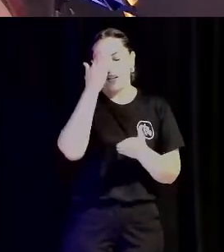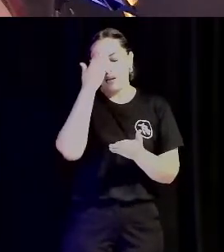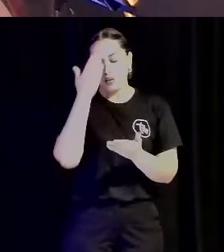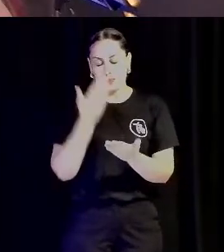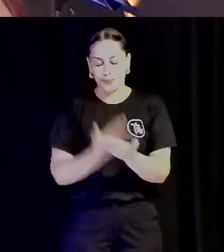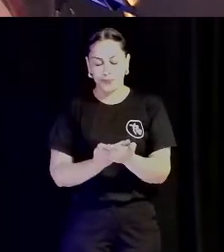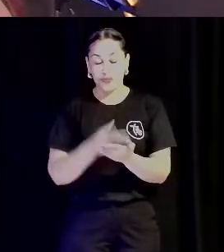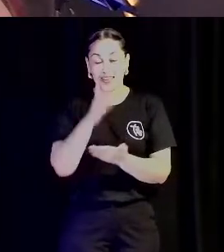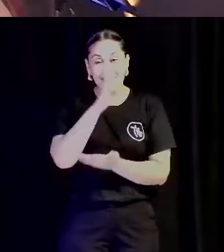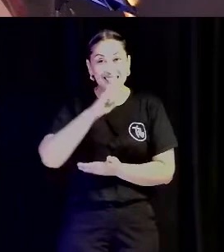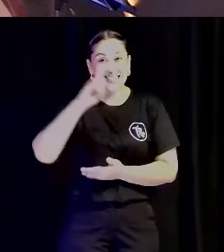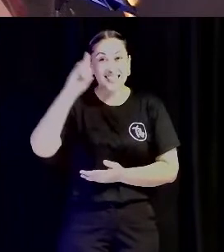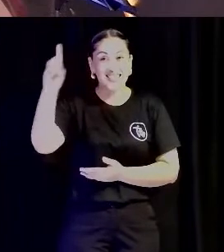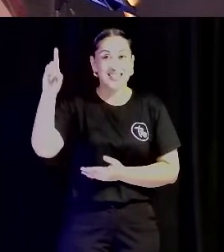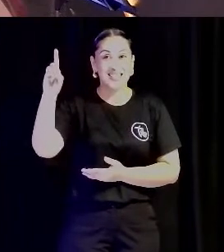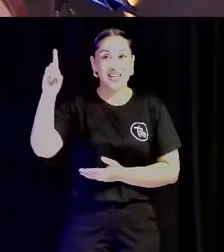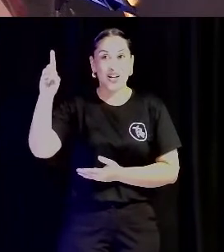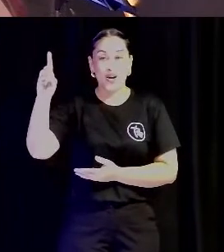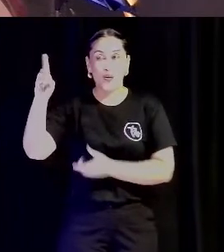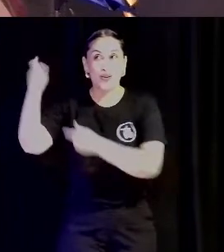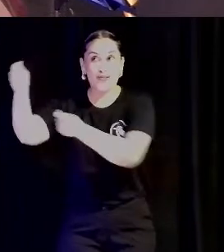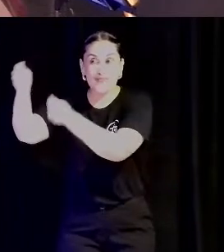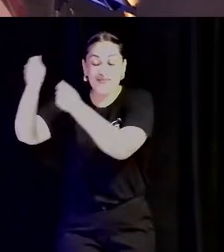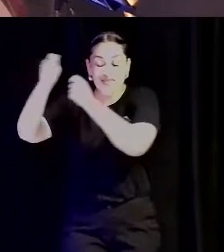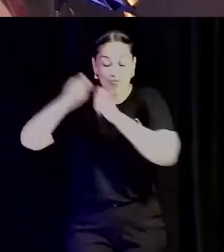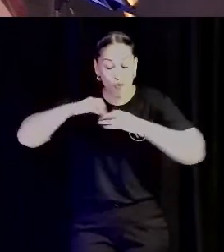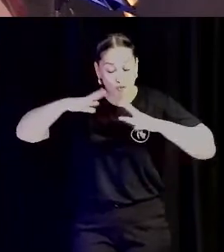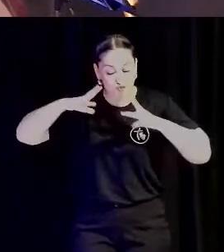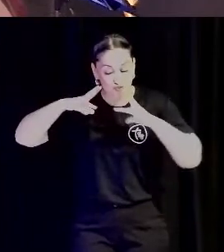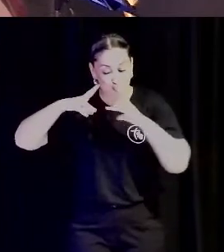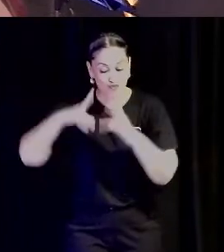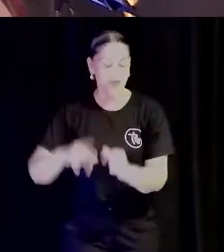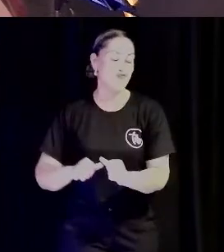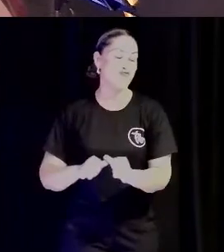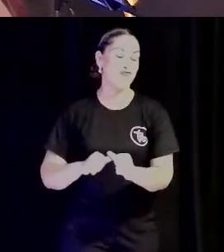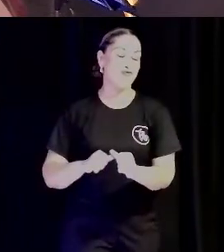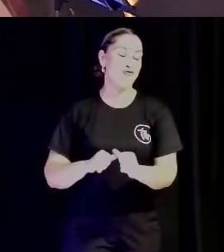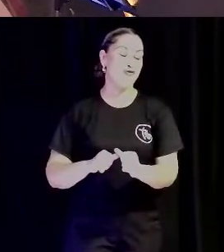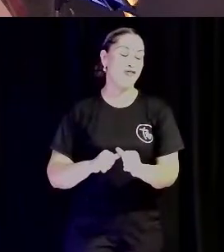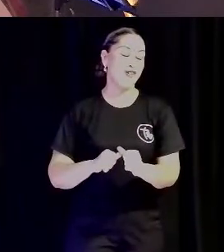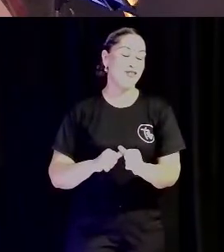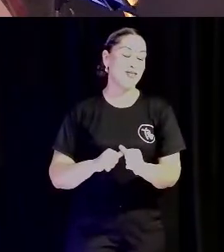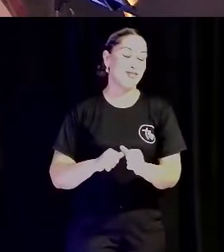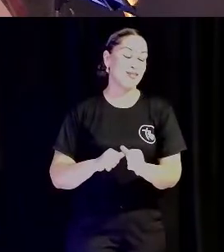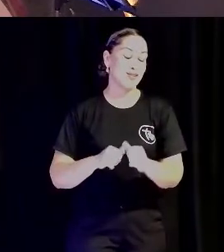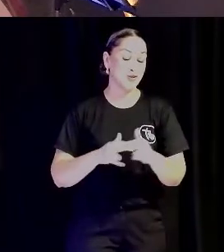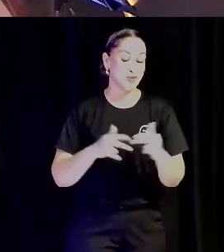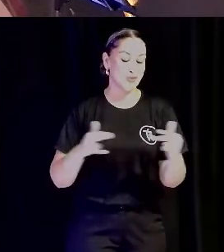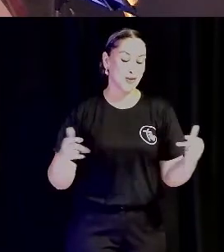Deus supre todas e cada uma de nossas necessidades.